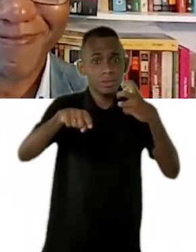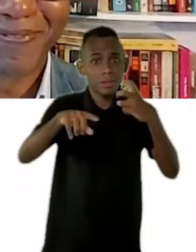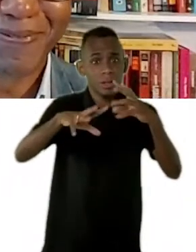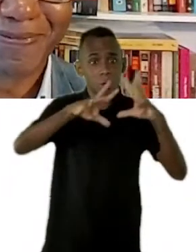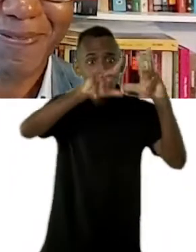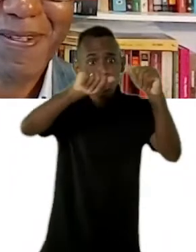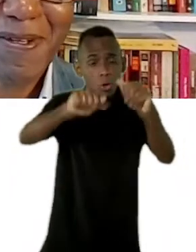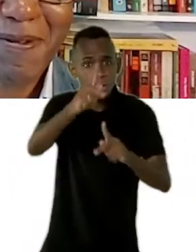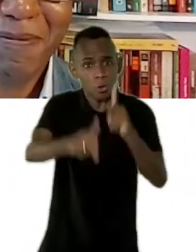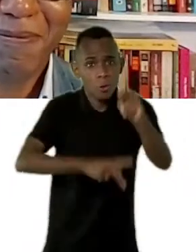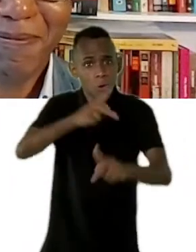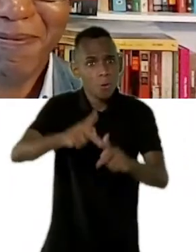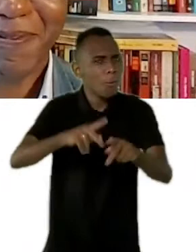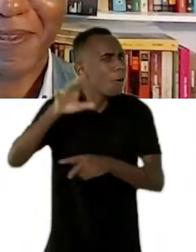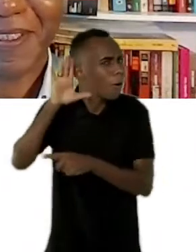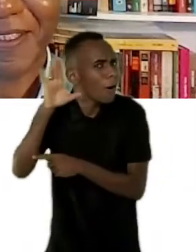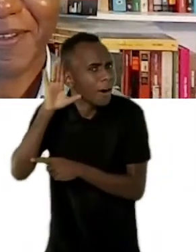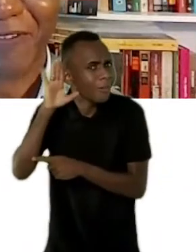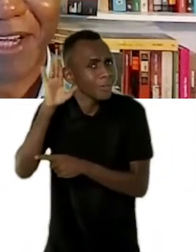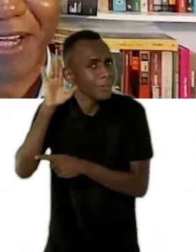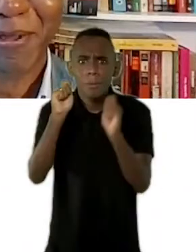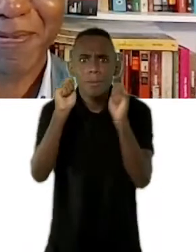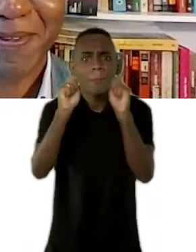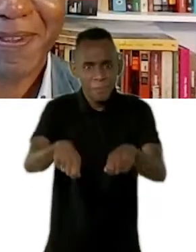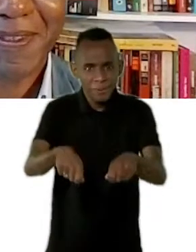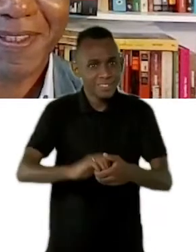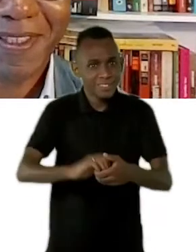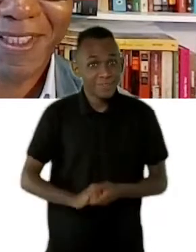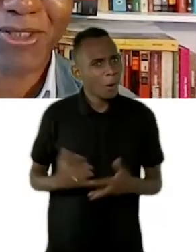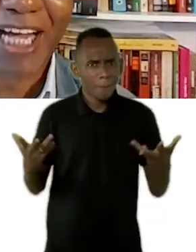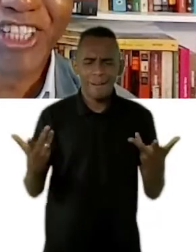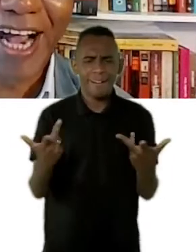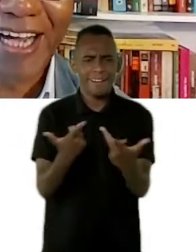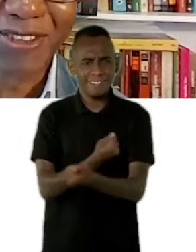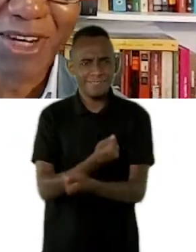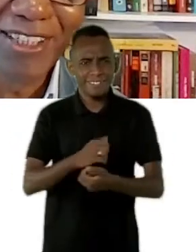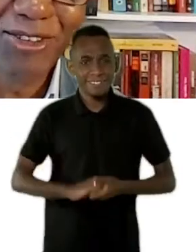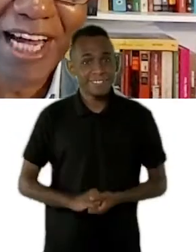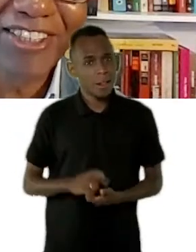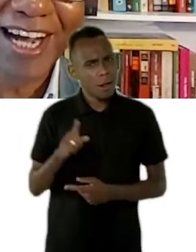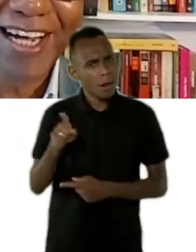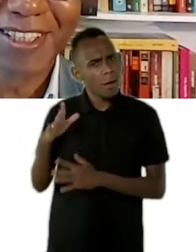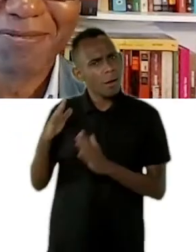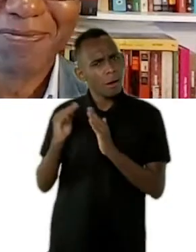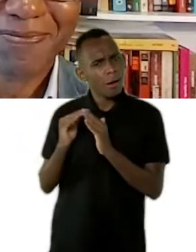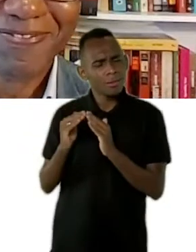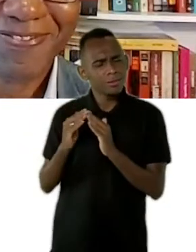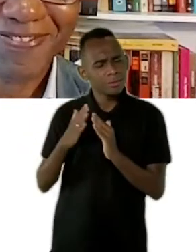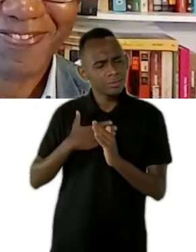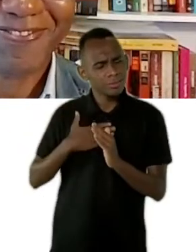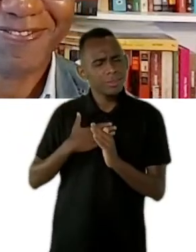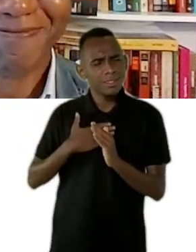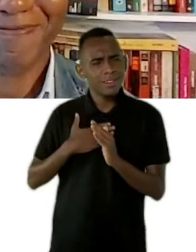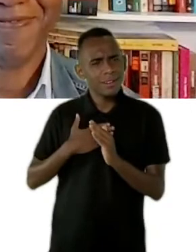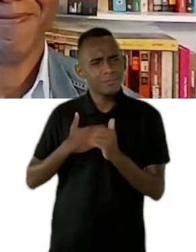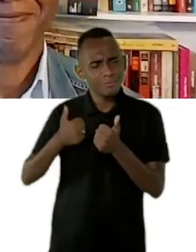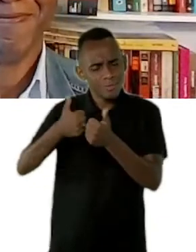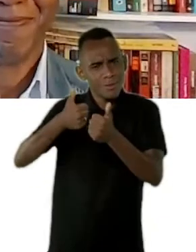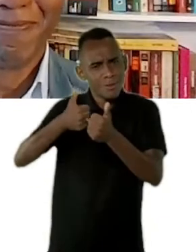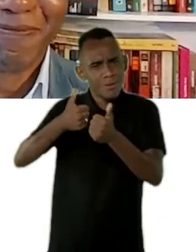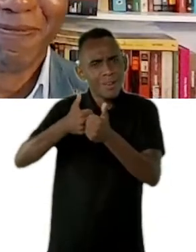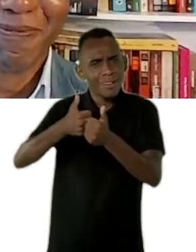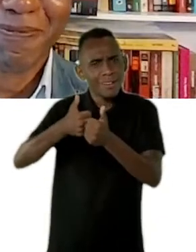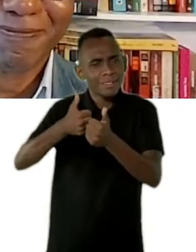que o digital vai proporcionar agora. Tá vendo? Do lado de casa, estou aqui do lado de casa. Pois é. Ó, se